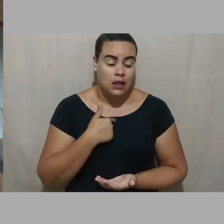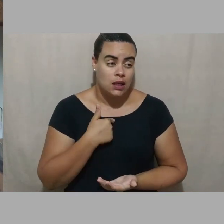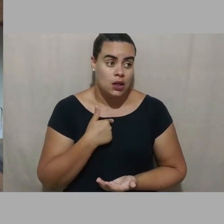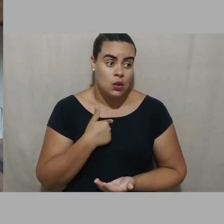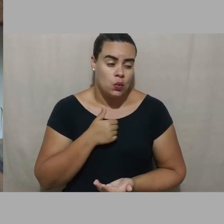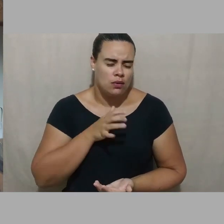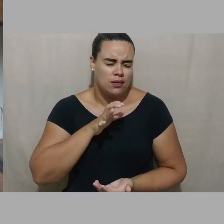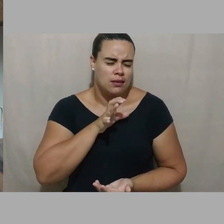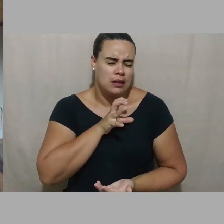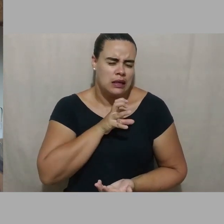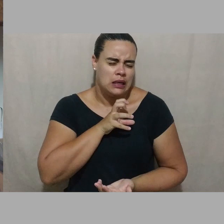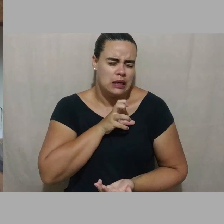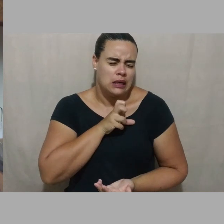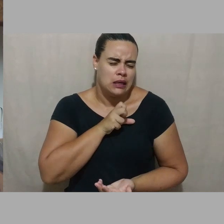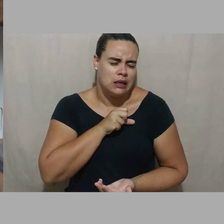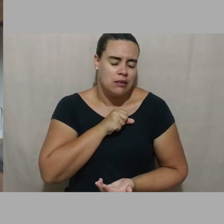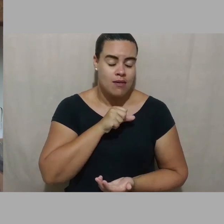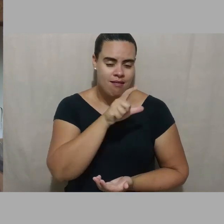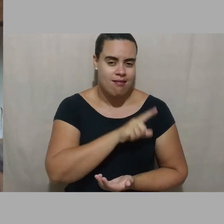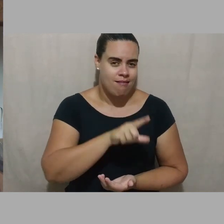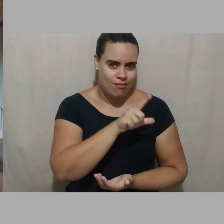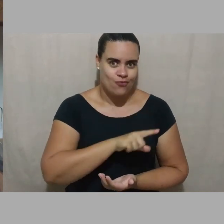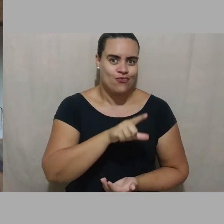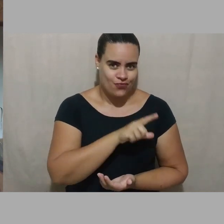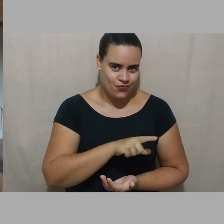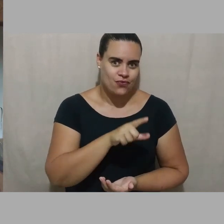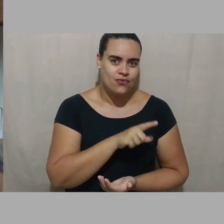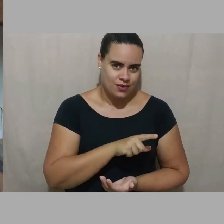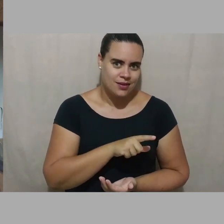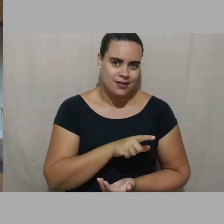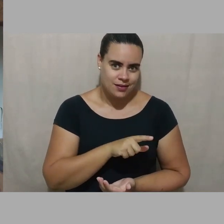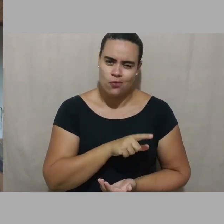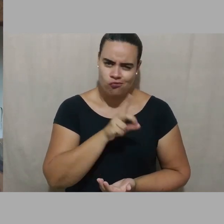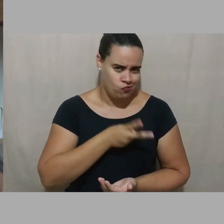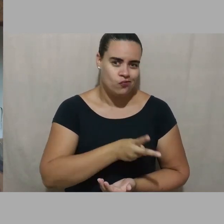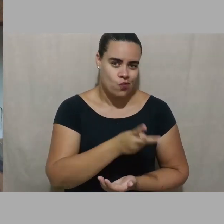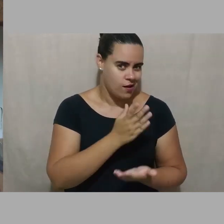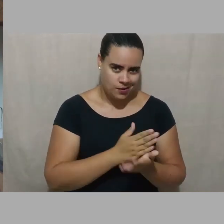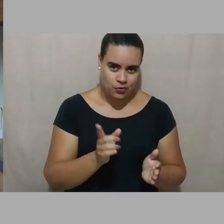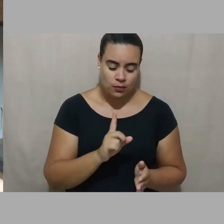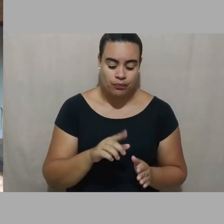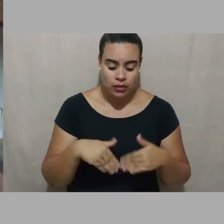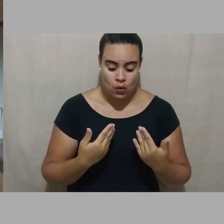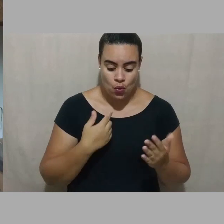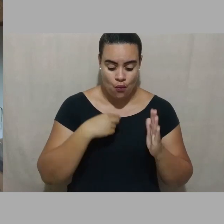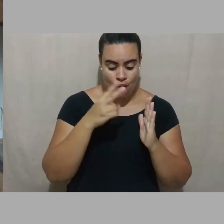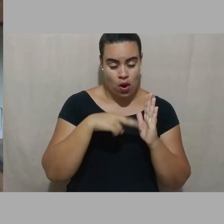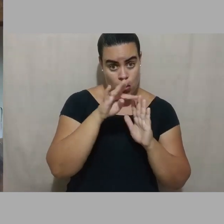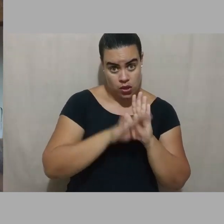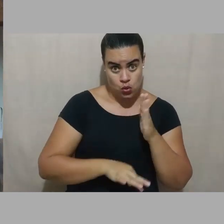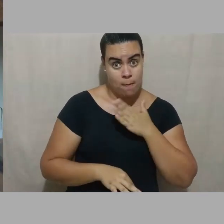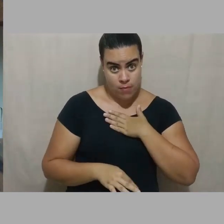a minha paixão por literatura não acabou em todo esse processo. Inclusive, vou ler para vocês